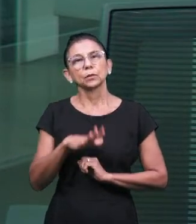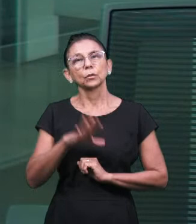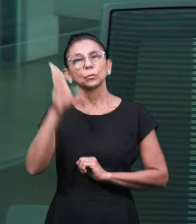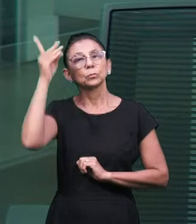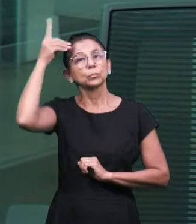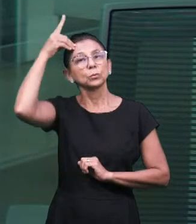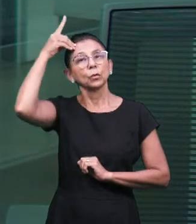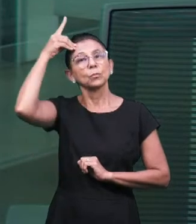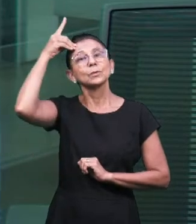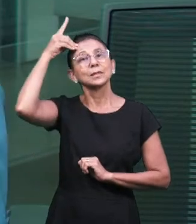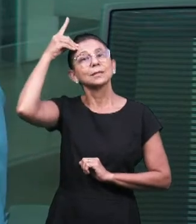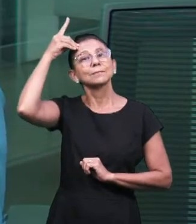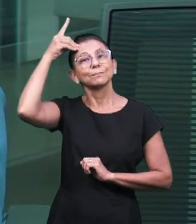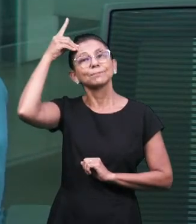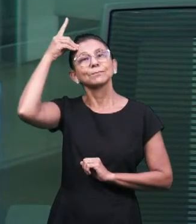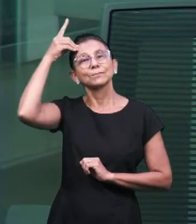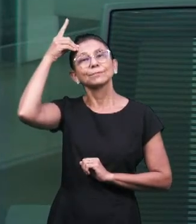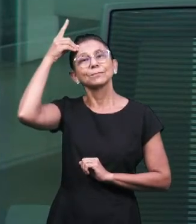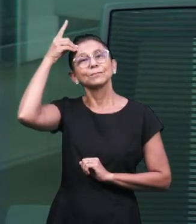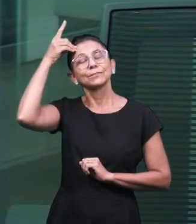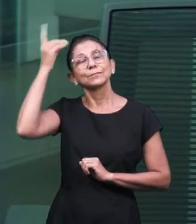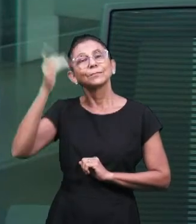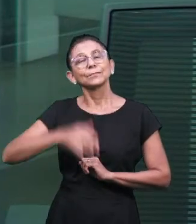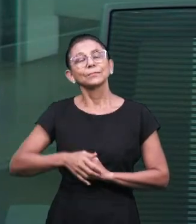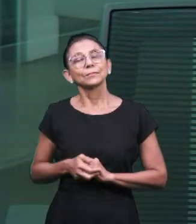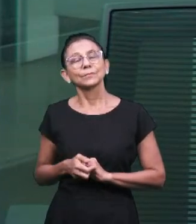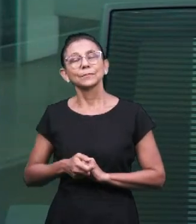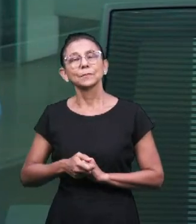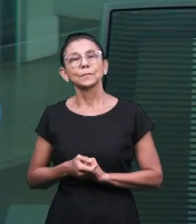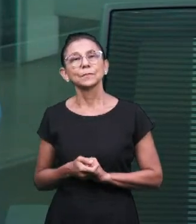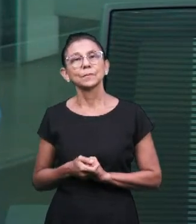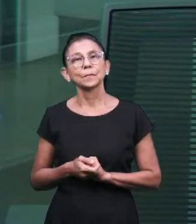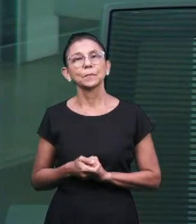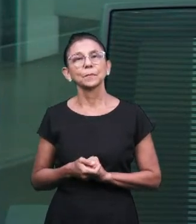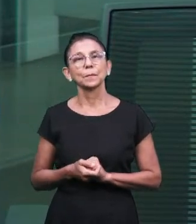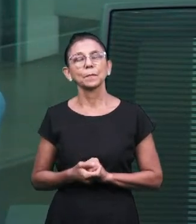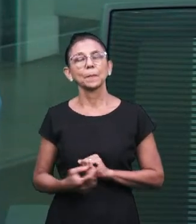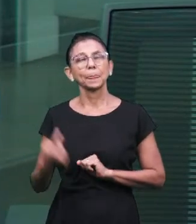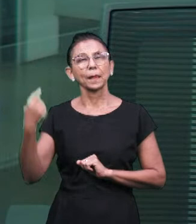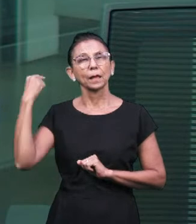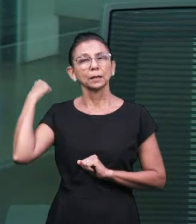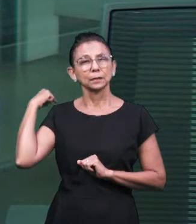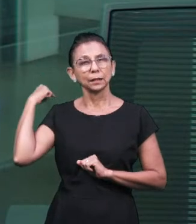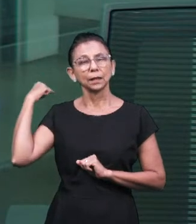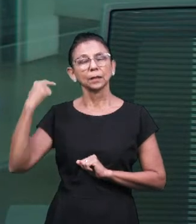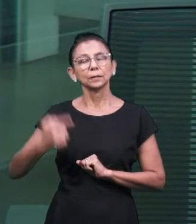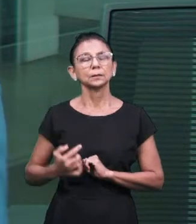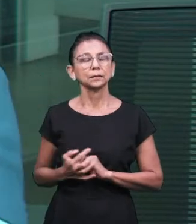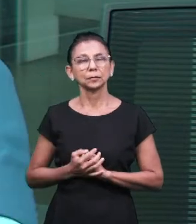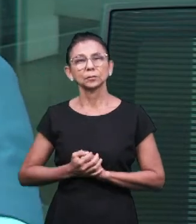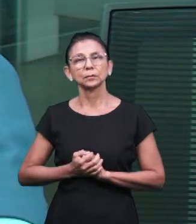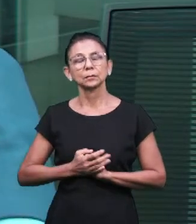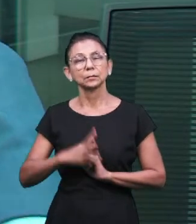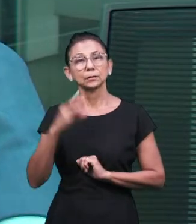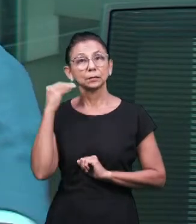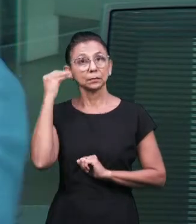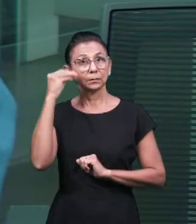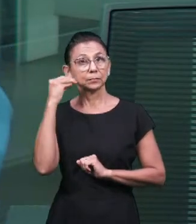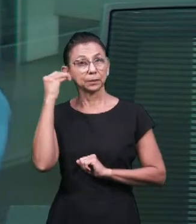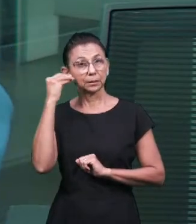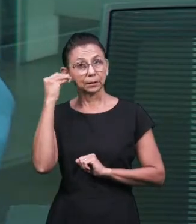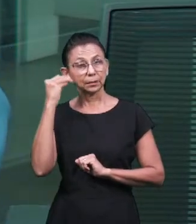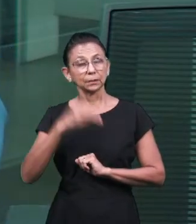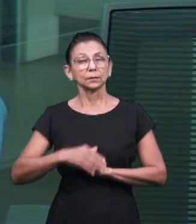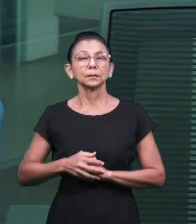Que, na verdade, no início, a grande experiência que nós tivemos no